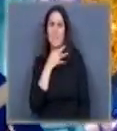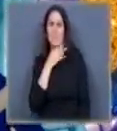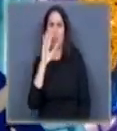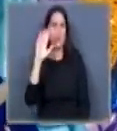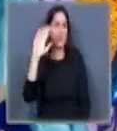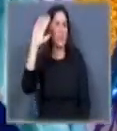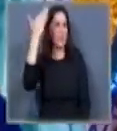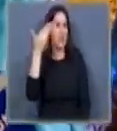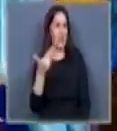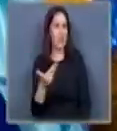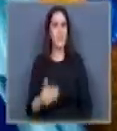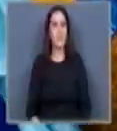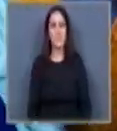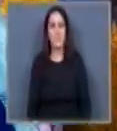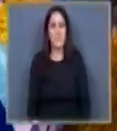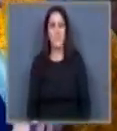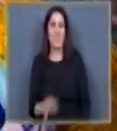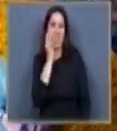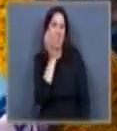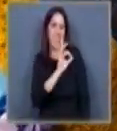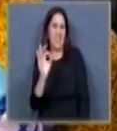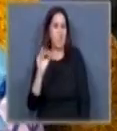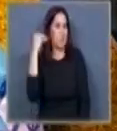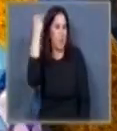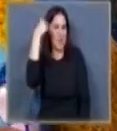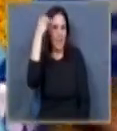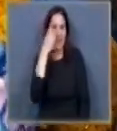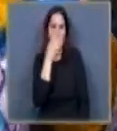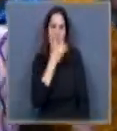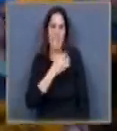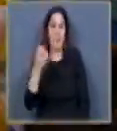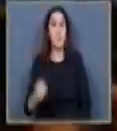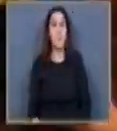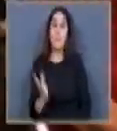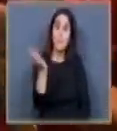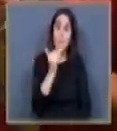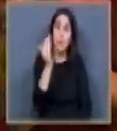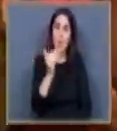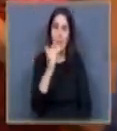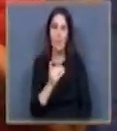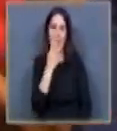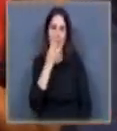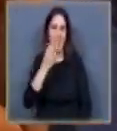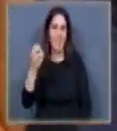fadista. É a nossa e a marcha da Moraria. Vamos embora! Yeah, yeah.